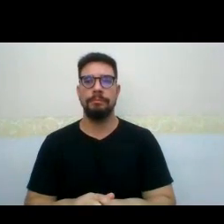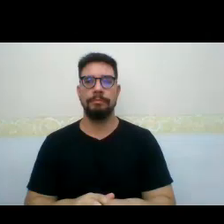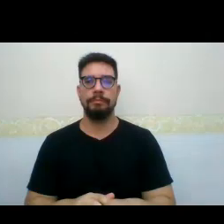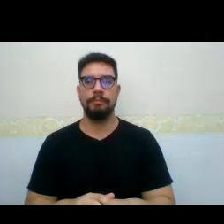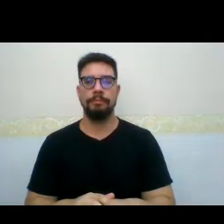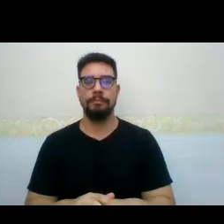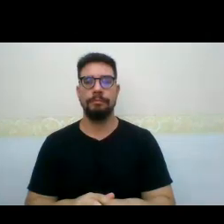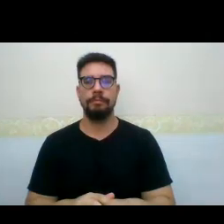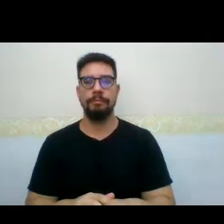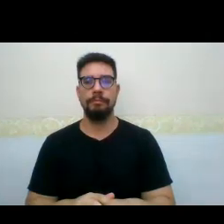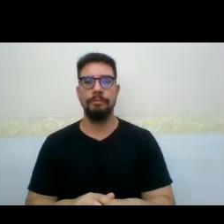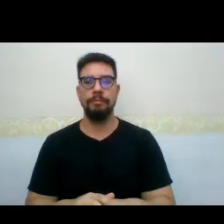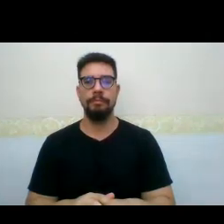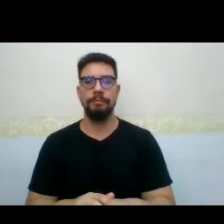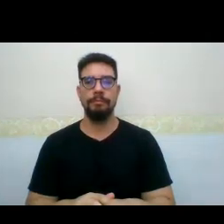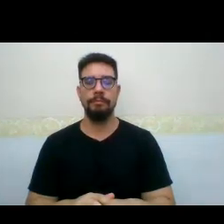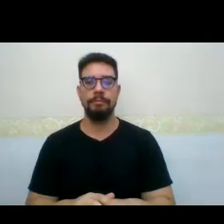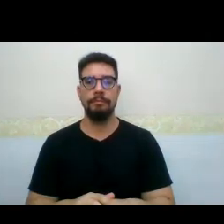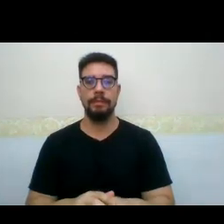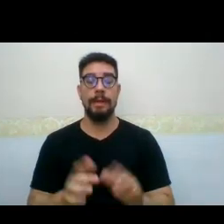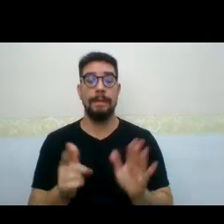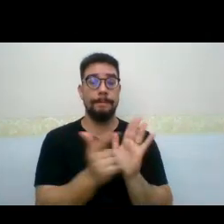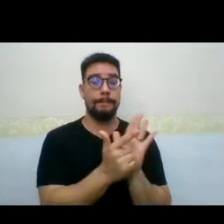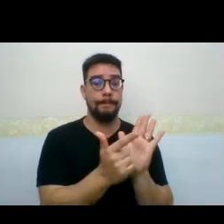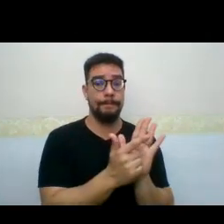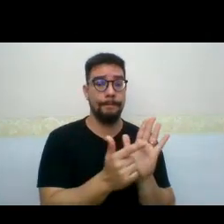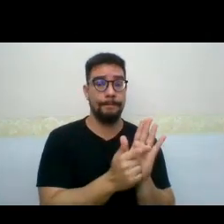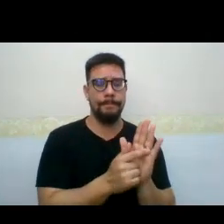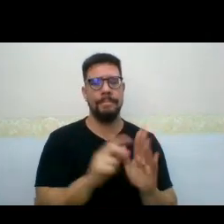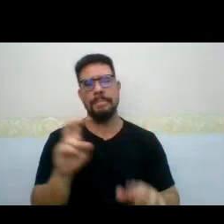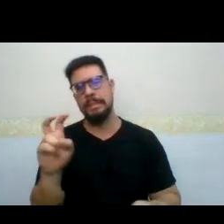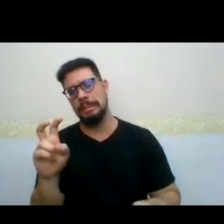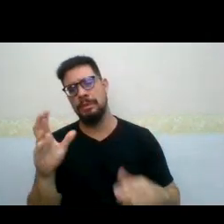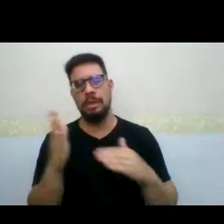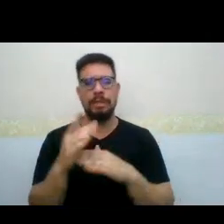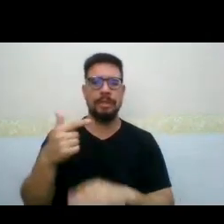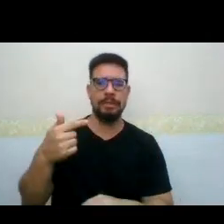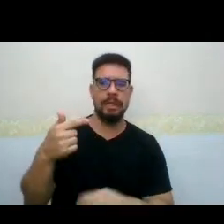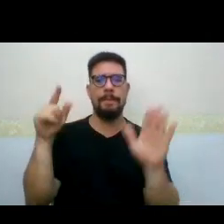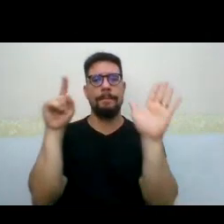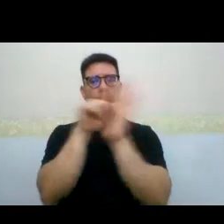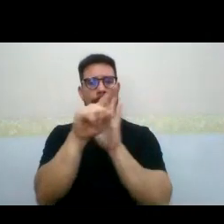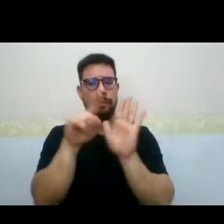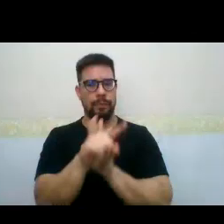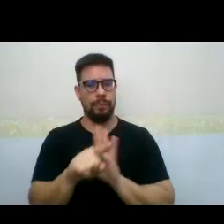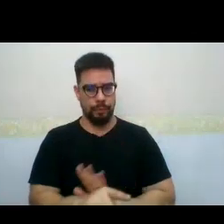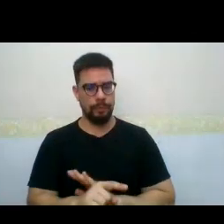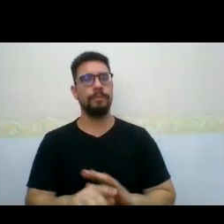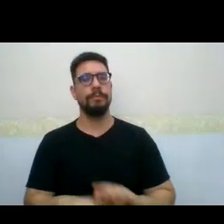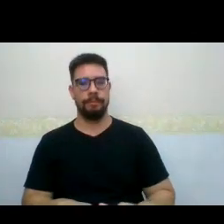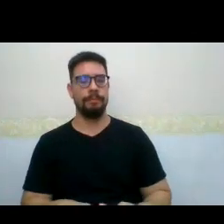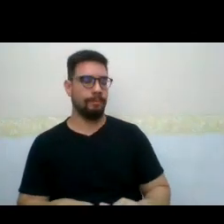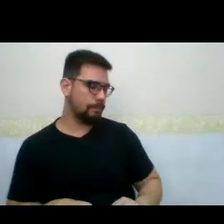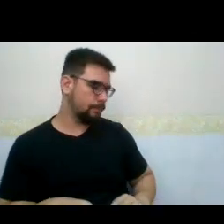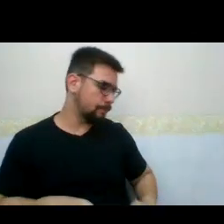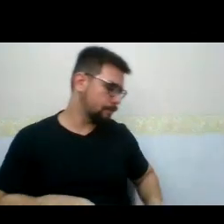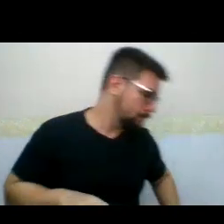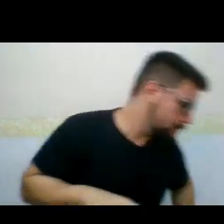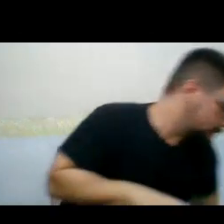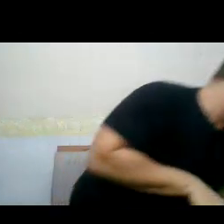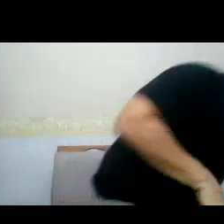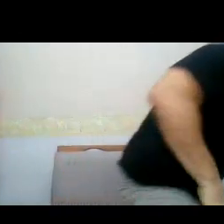assim, pequenininhos, com 5 a 7 perguntas. Dependendo do semestre, eu modifico, aumento, diminuo o